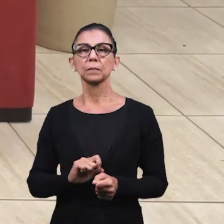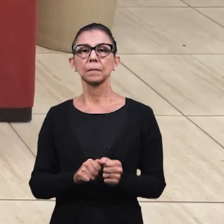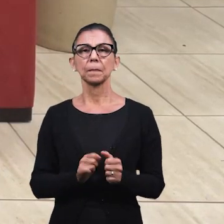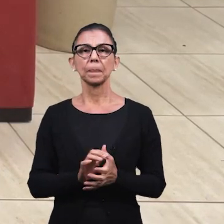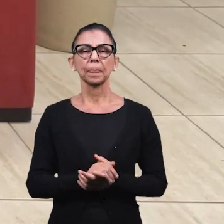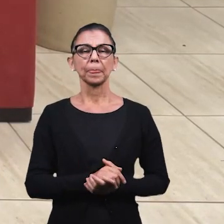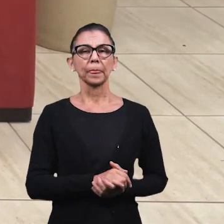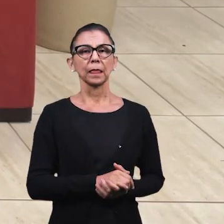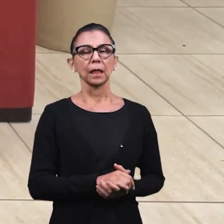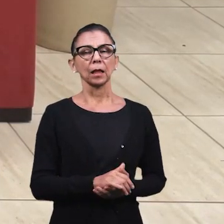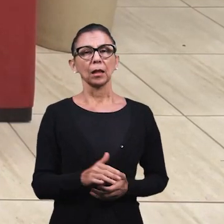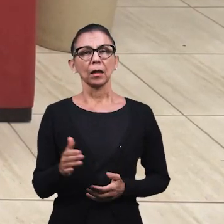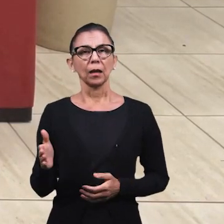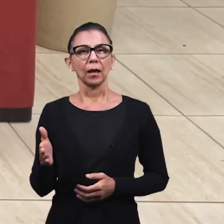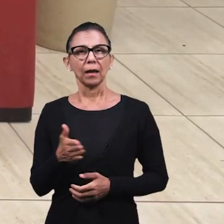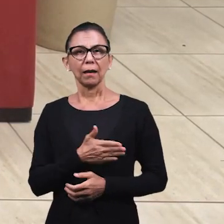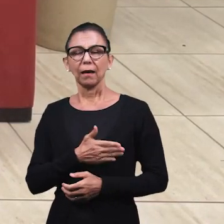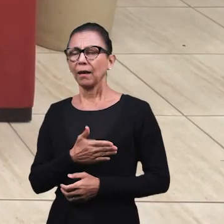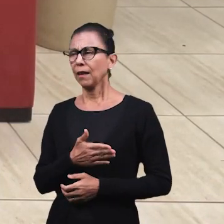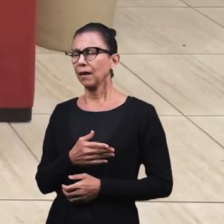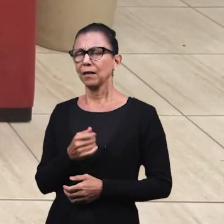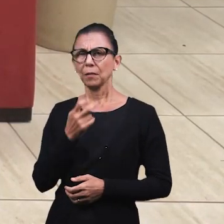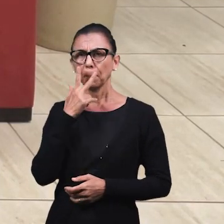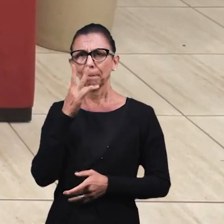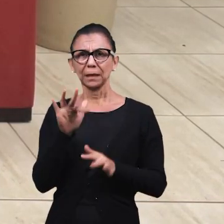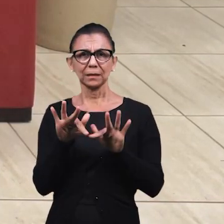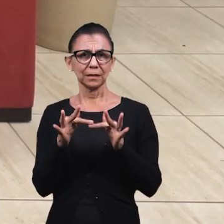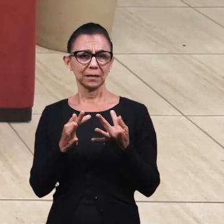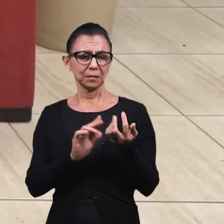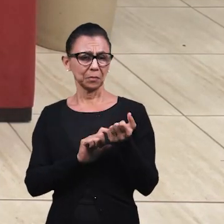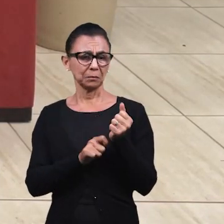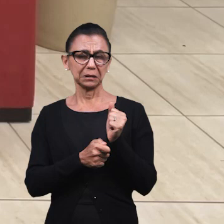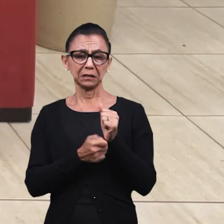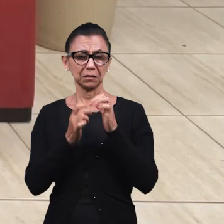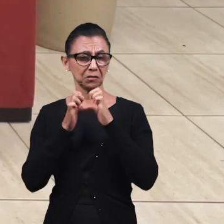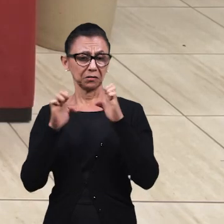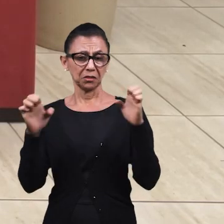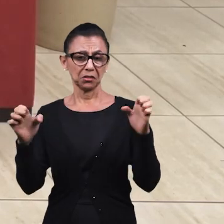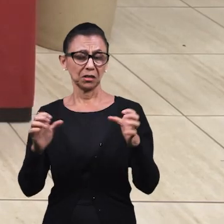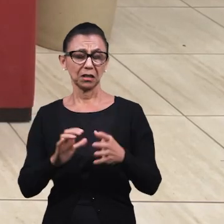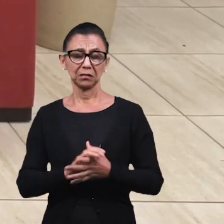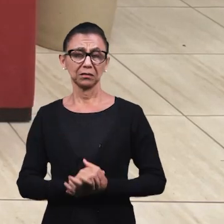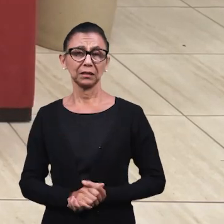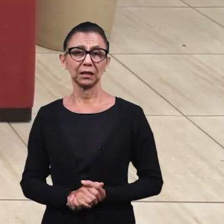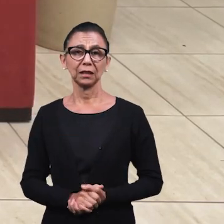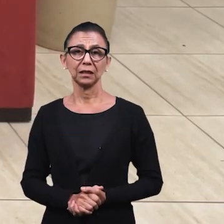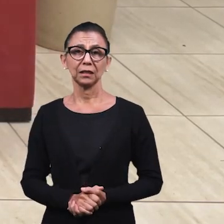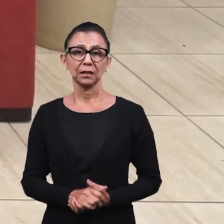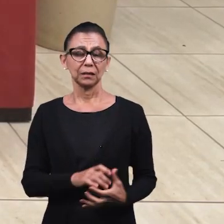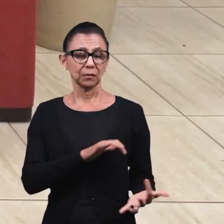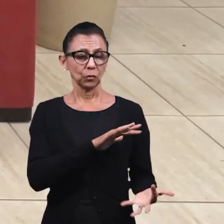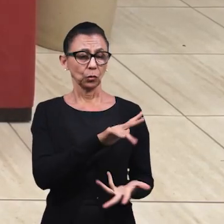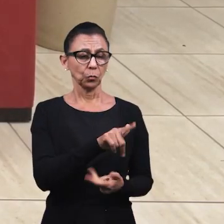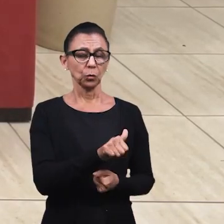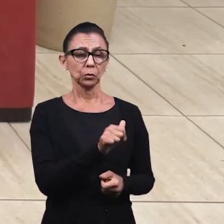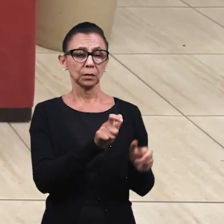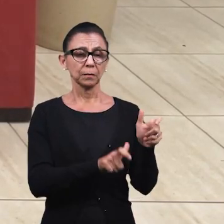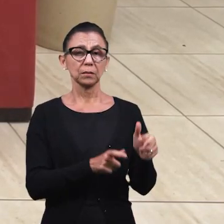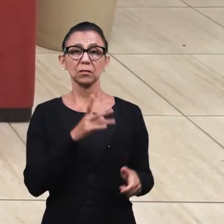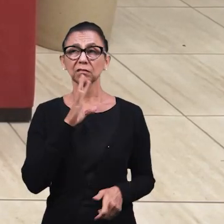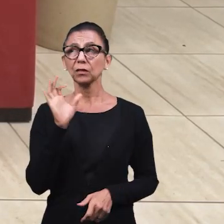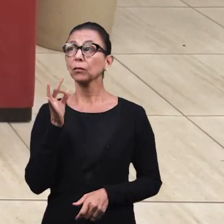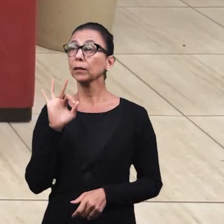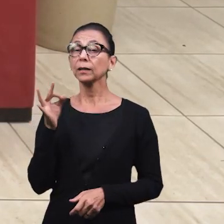comentário? Temos sim, pastor. Nós percebemos que essa pergunta parece até simples, né? Quem é o mistério do Evangelho? Só que o mundo